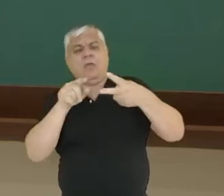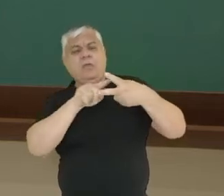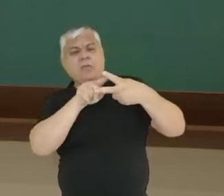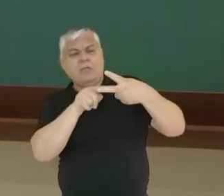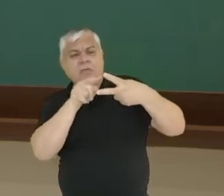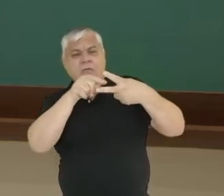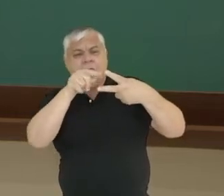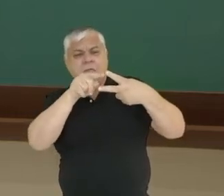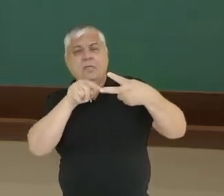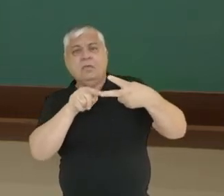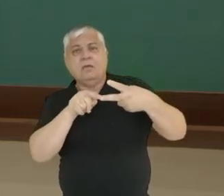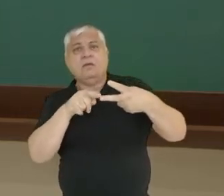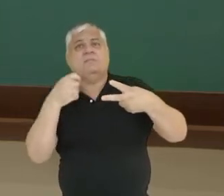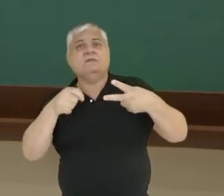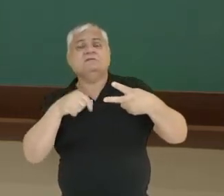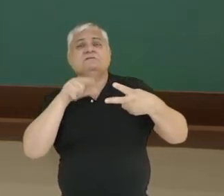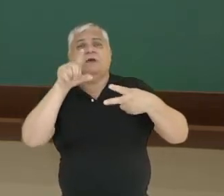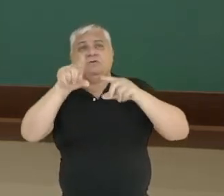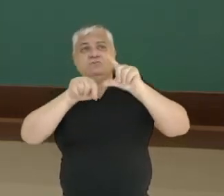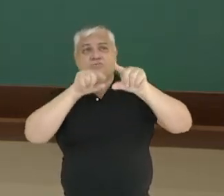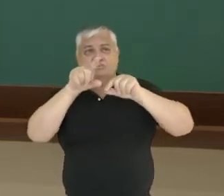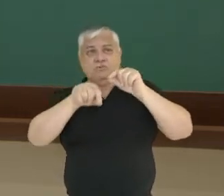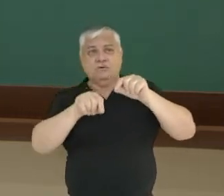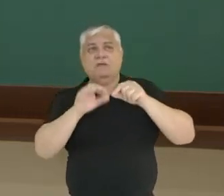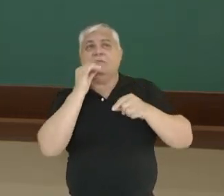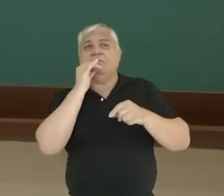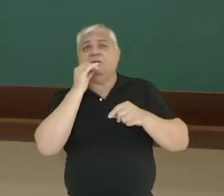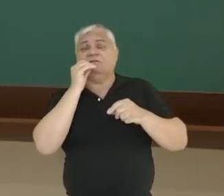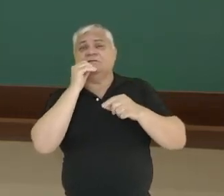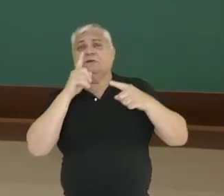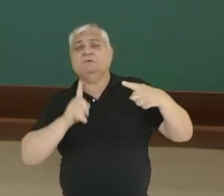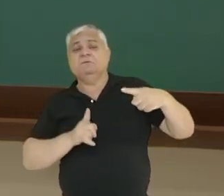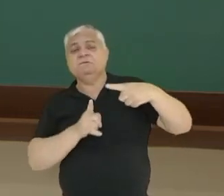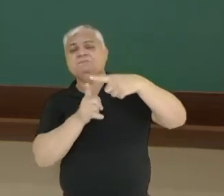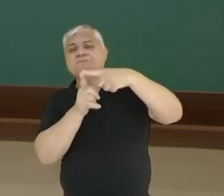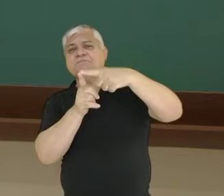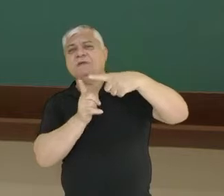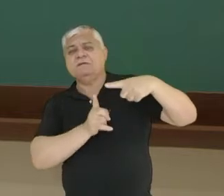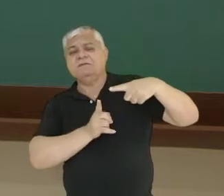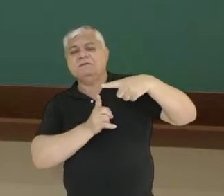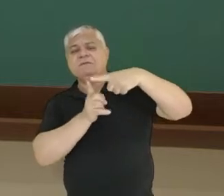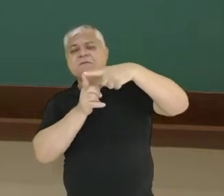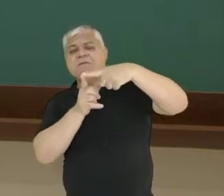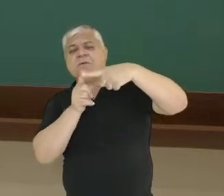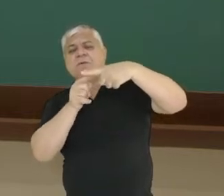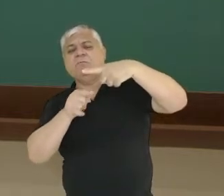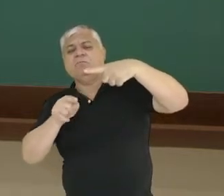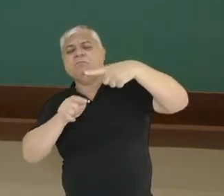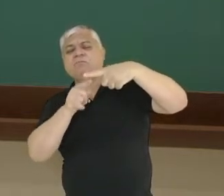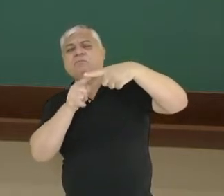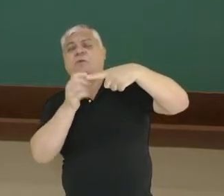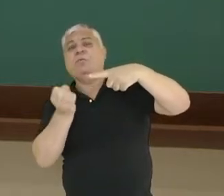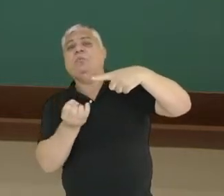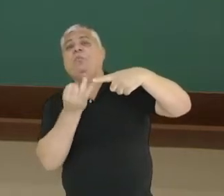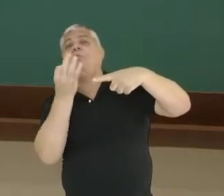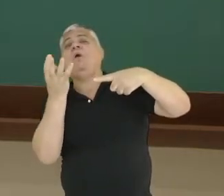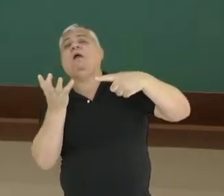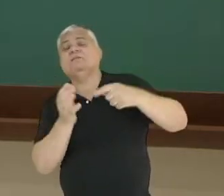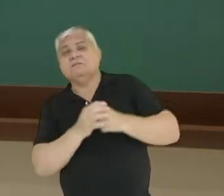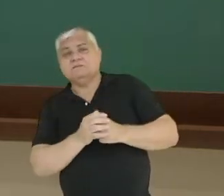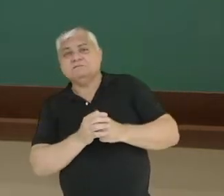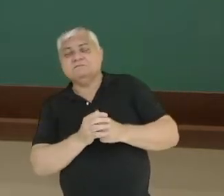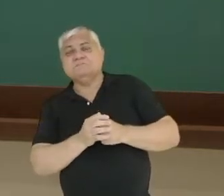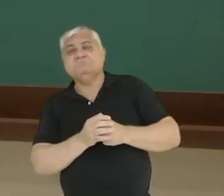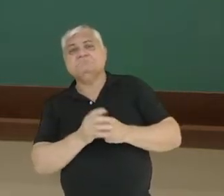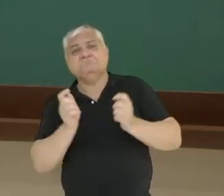basta escolhermos um dos vértices e traçarmos quantas diagonais